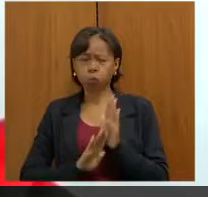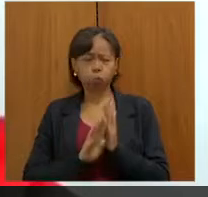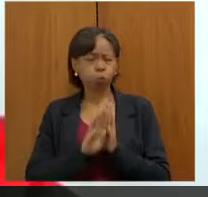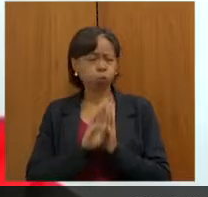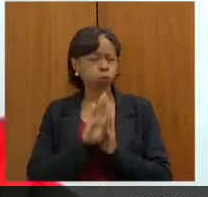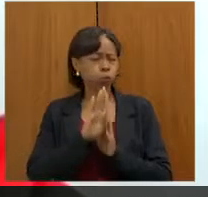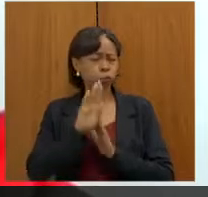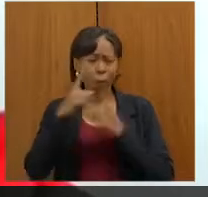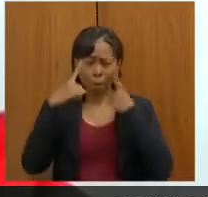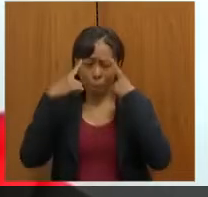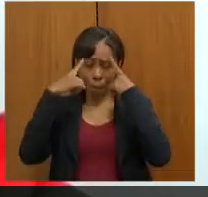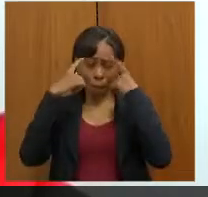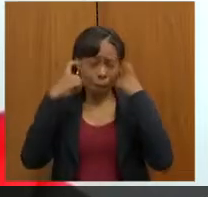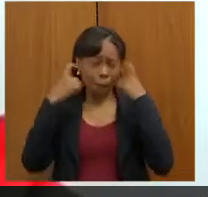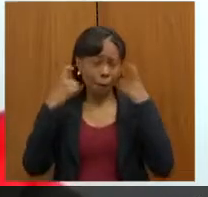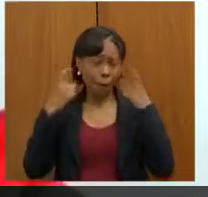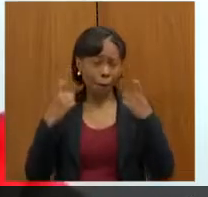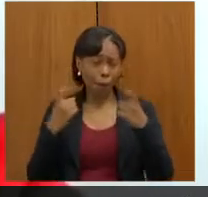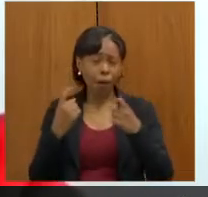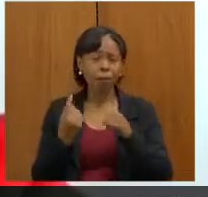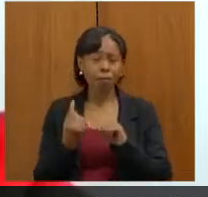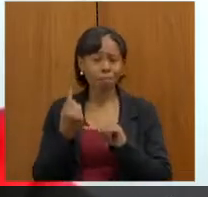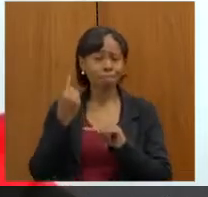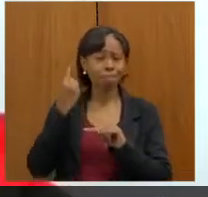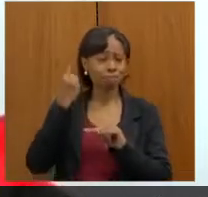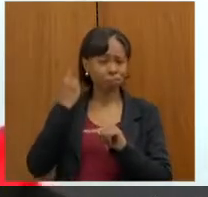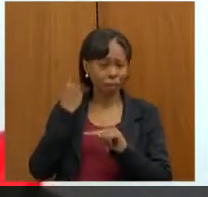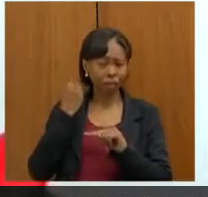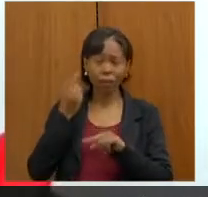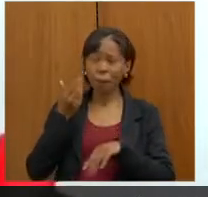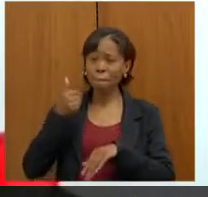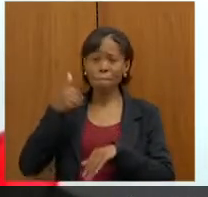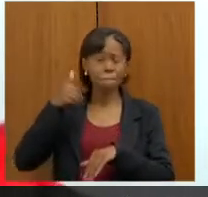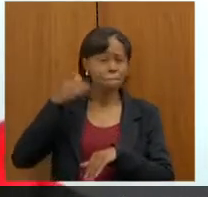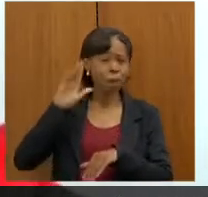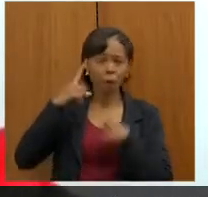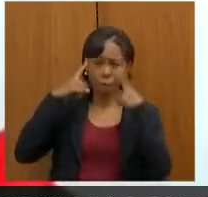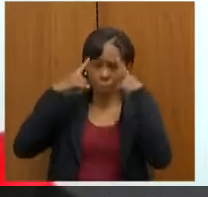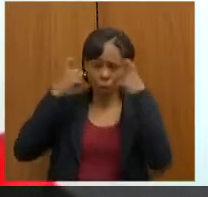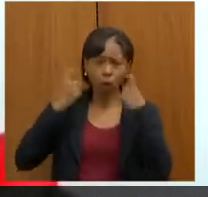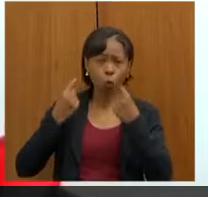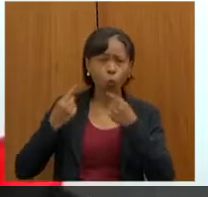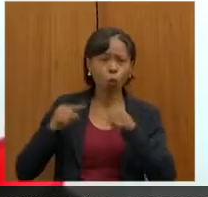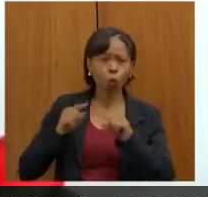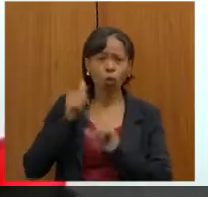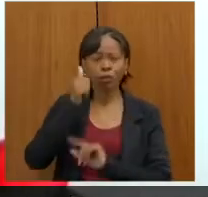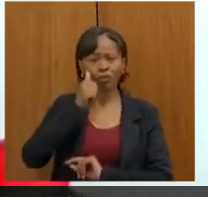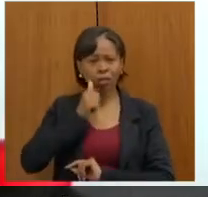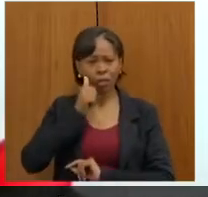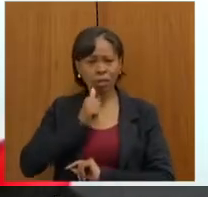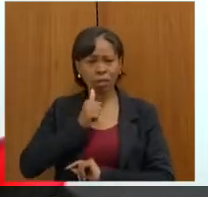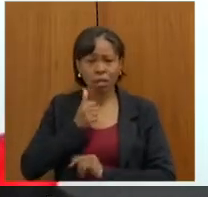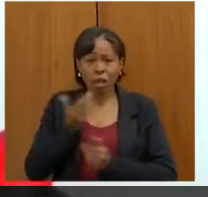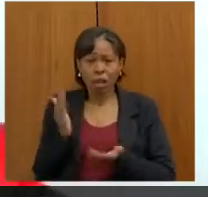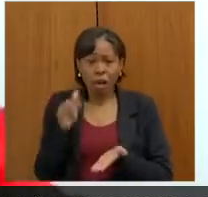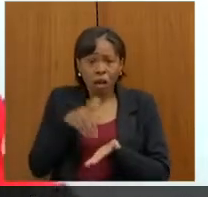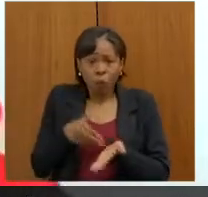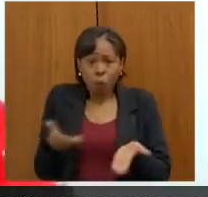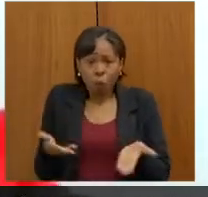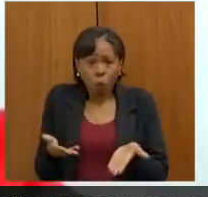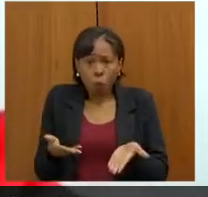a cidade que mais violentava mulher Oi e a gente vê que pouca coisa que fez para mudar essa realidade